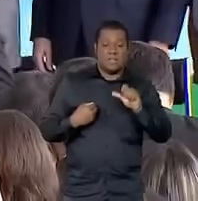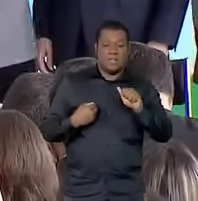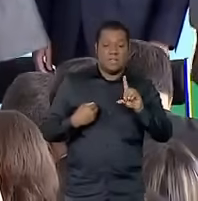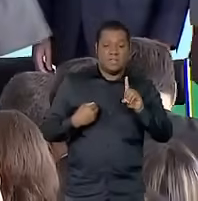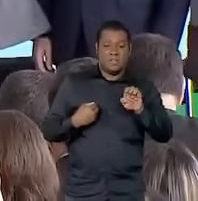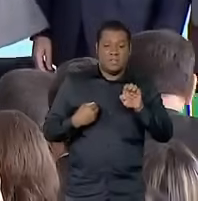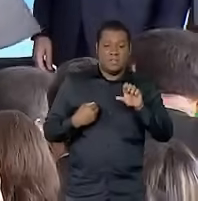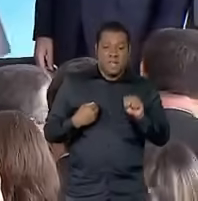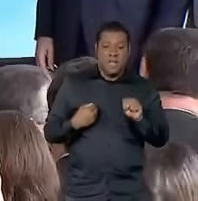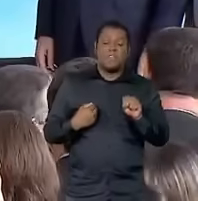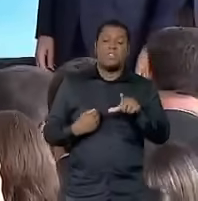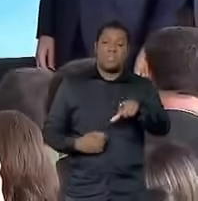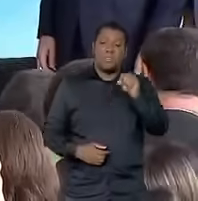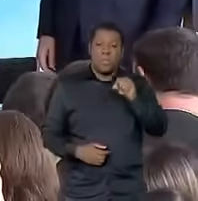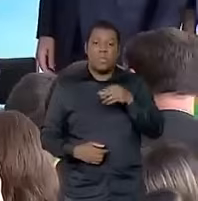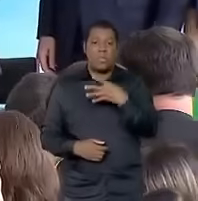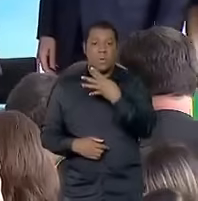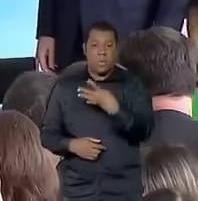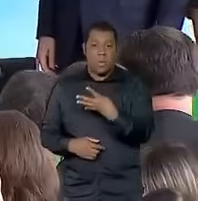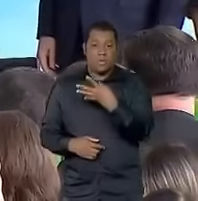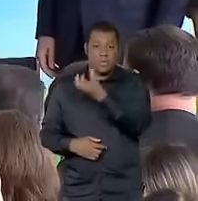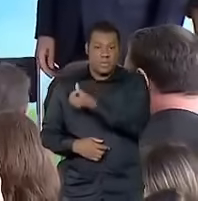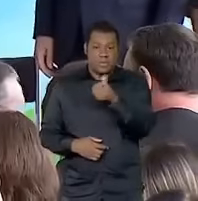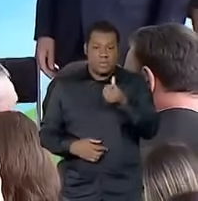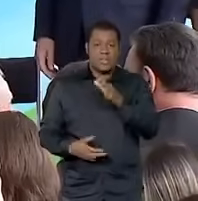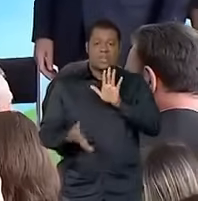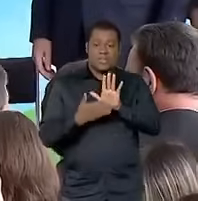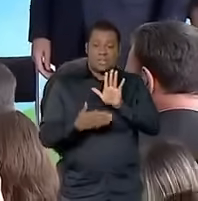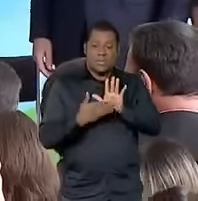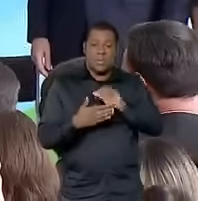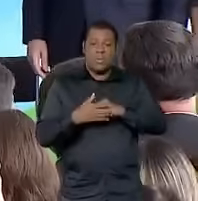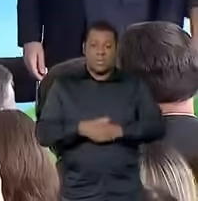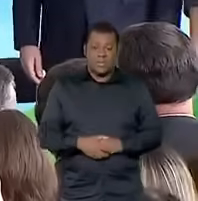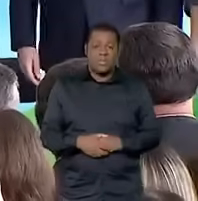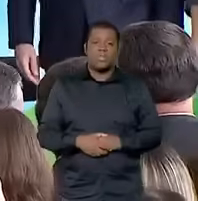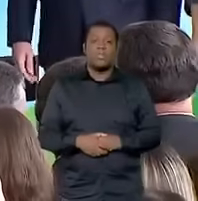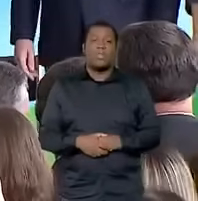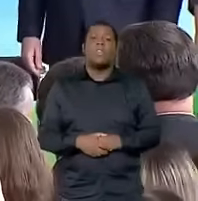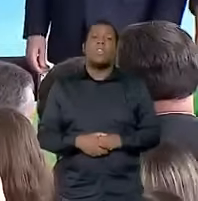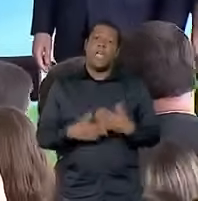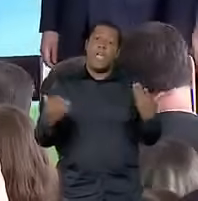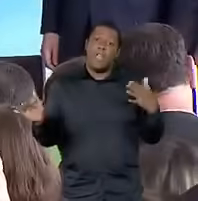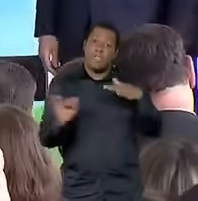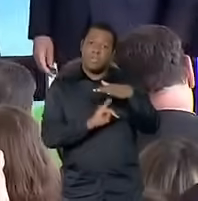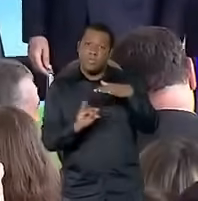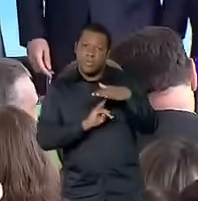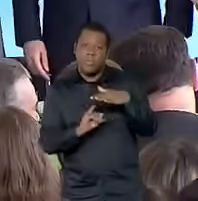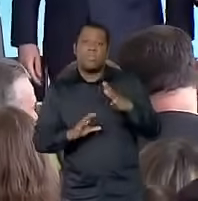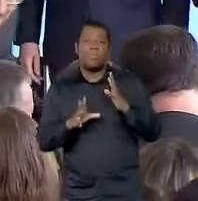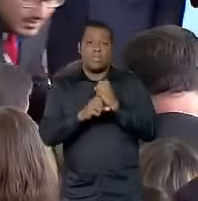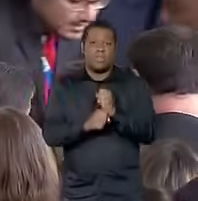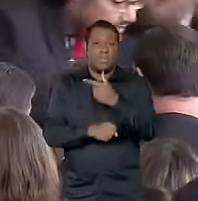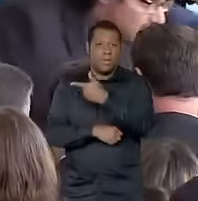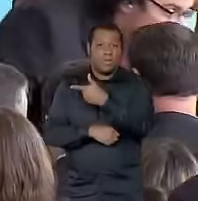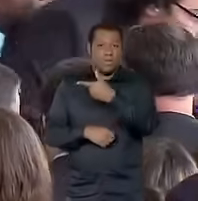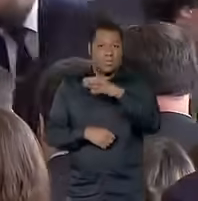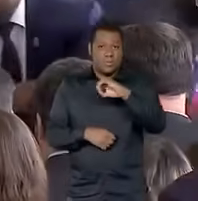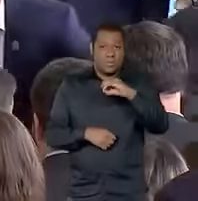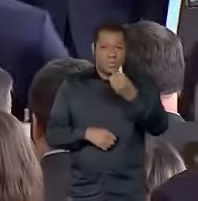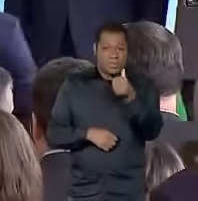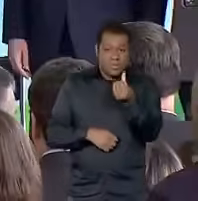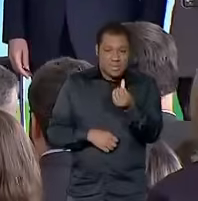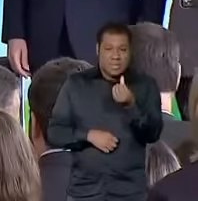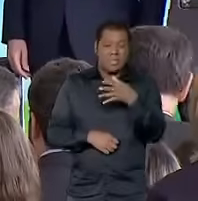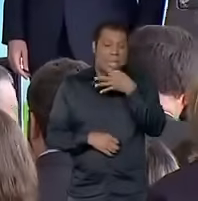propostas vindas de 206 entidades organizadas, habilitadas para atuarem no